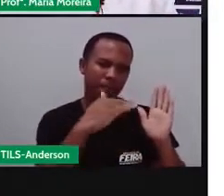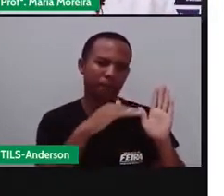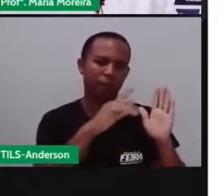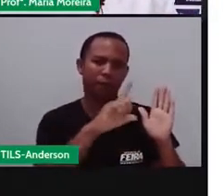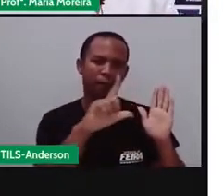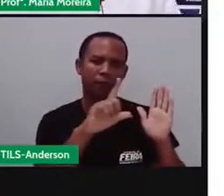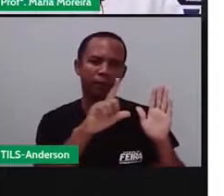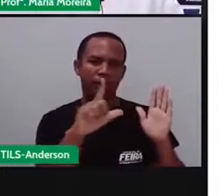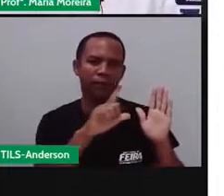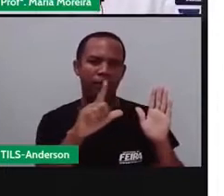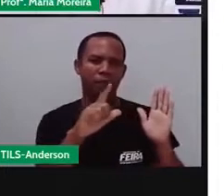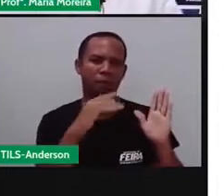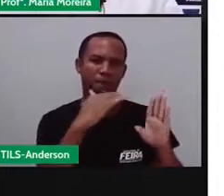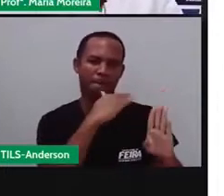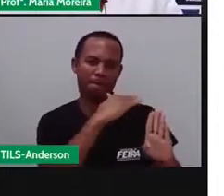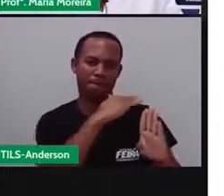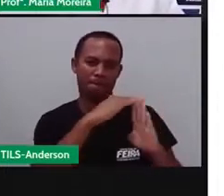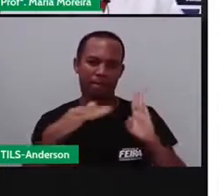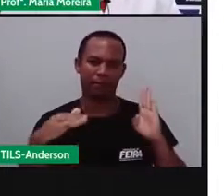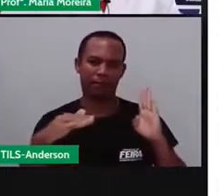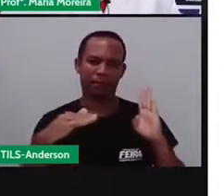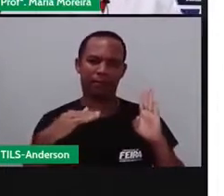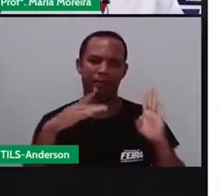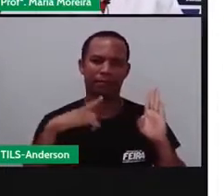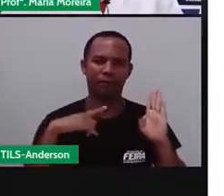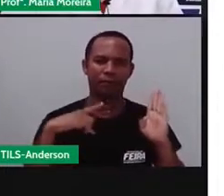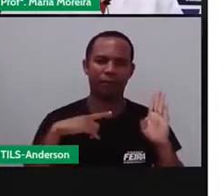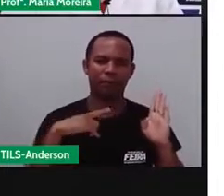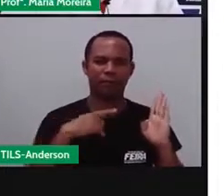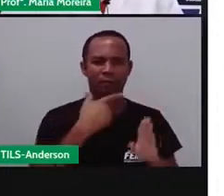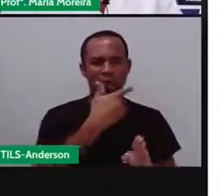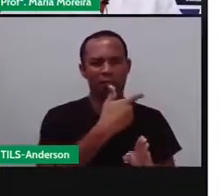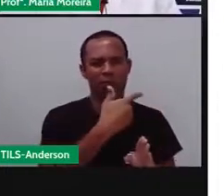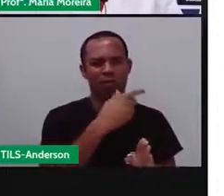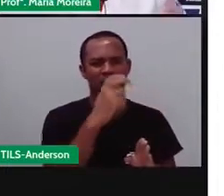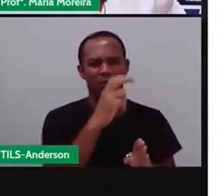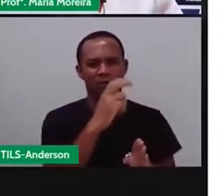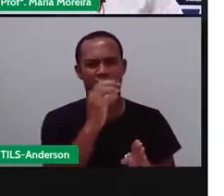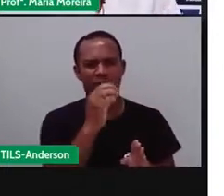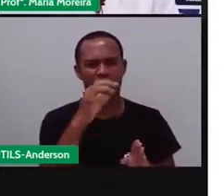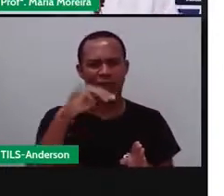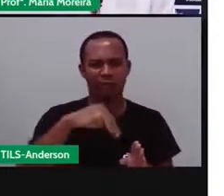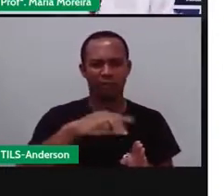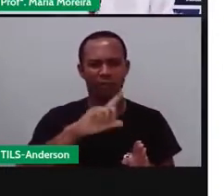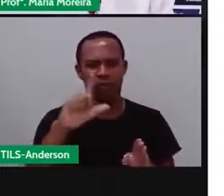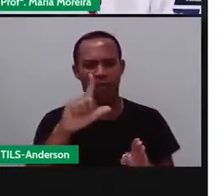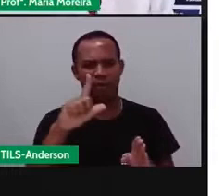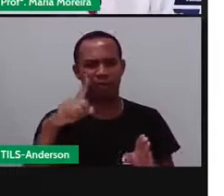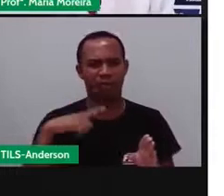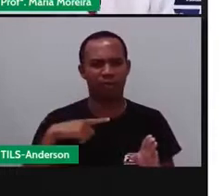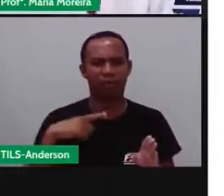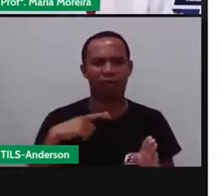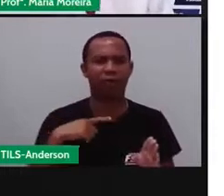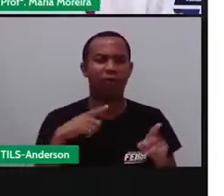meio litro vai ser o quê? A metade de um litro. Um litro tem o